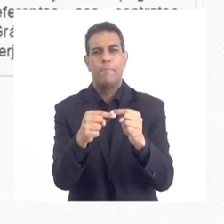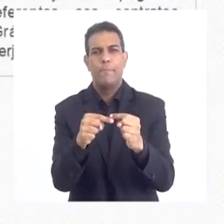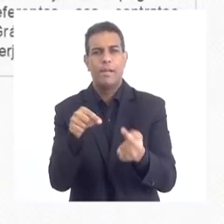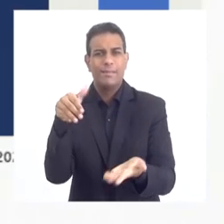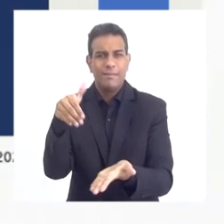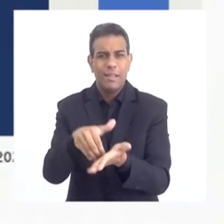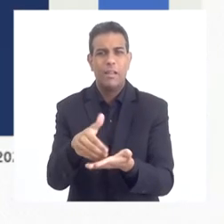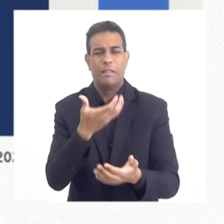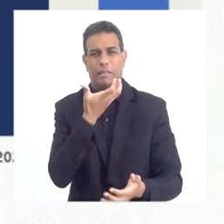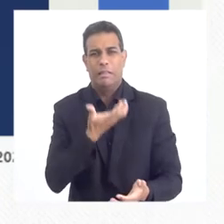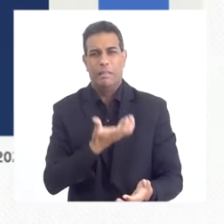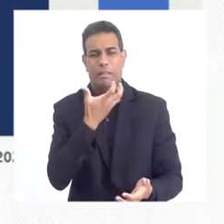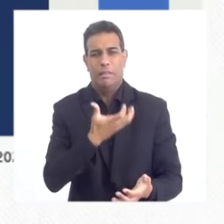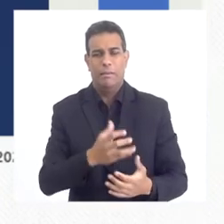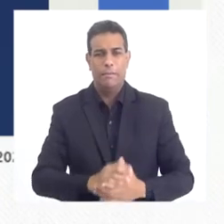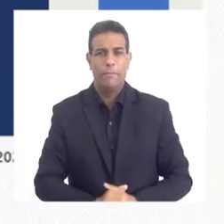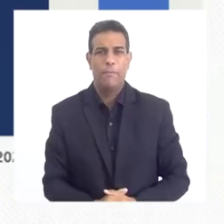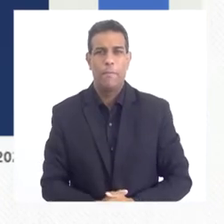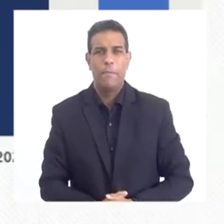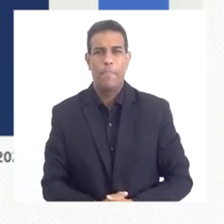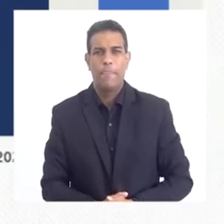dezembro.